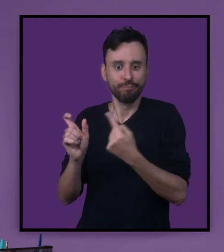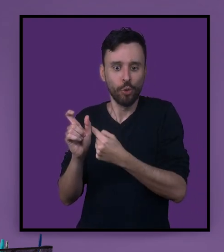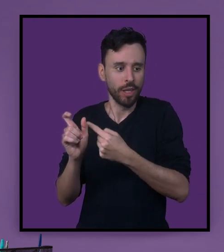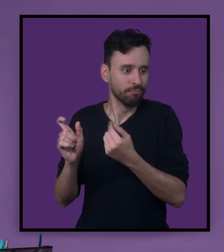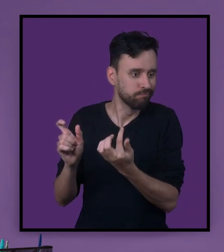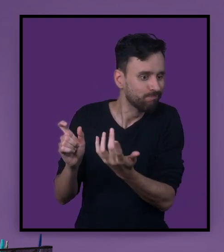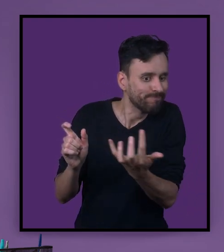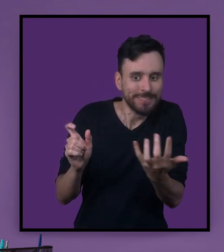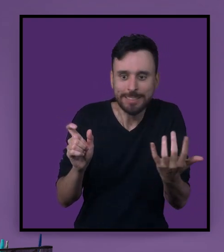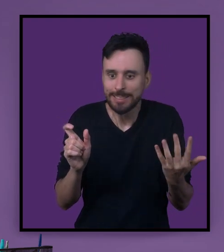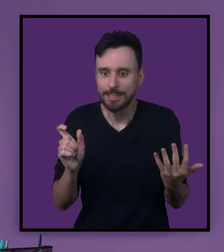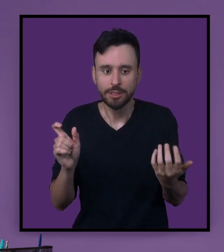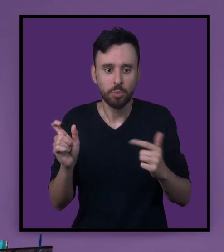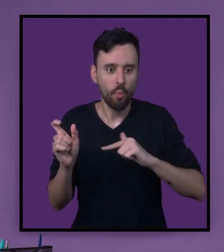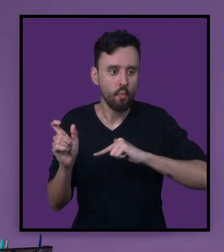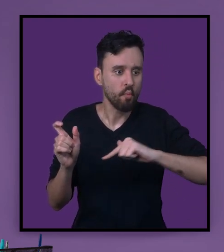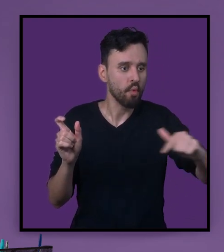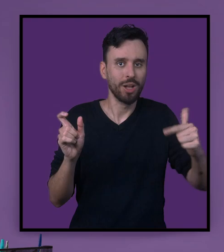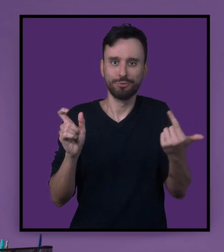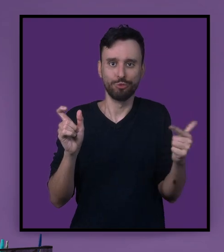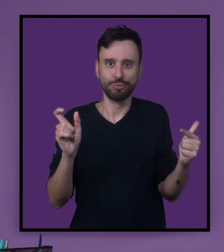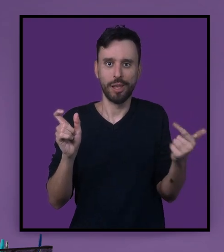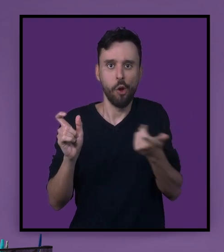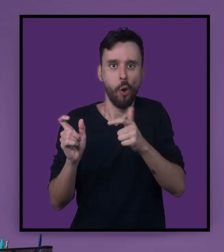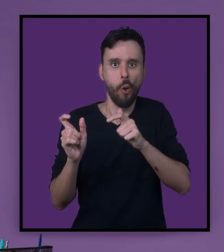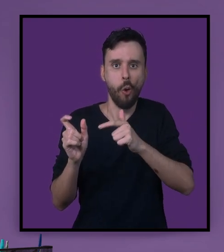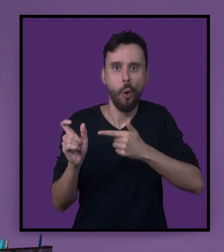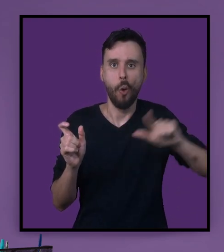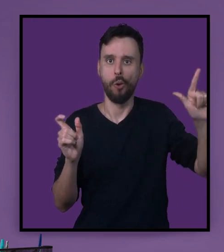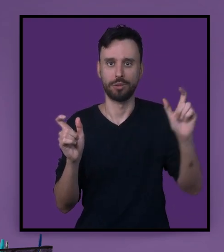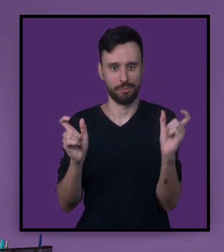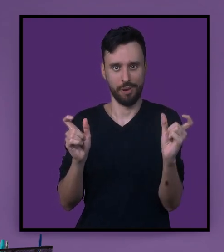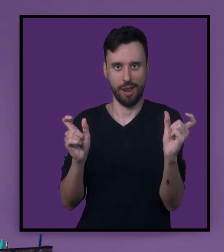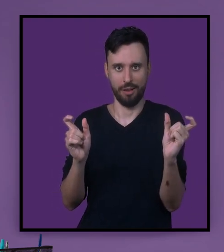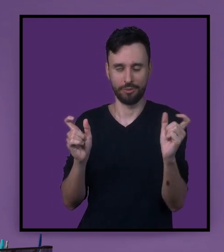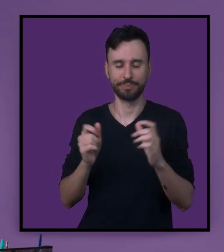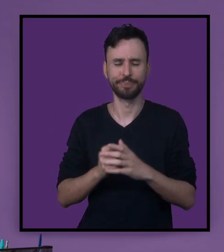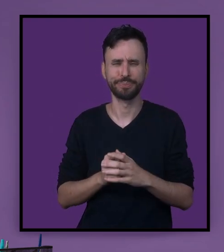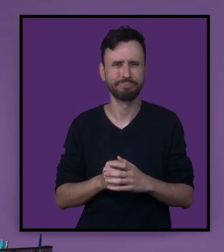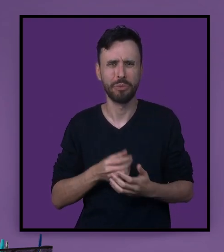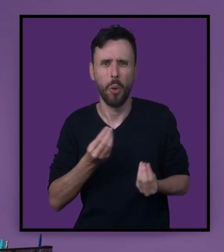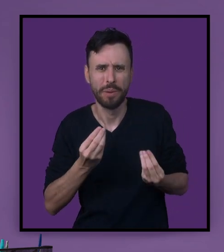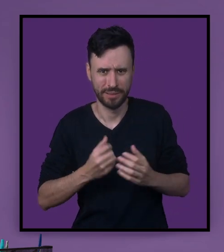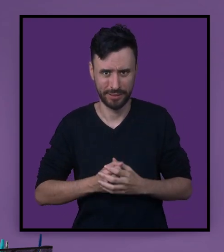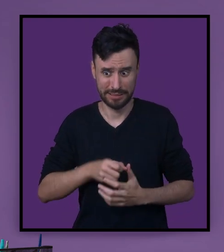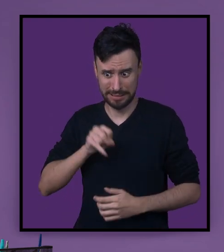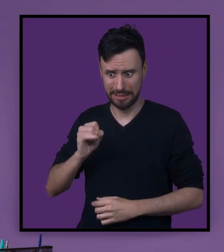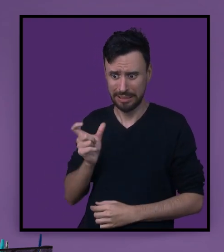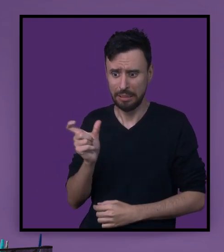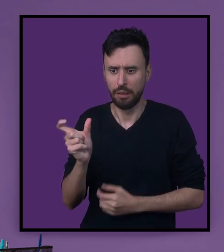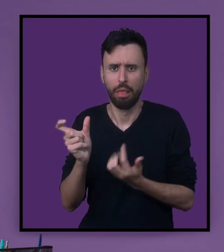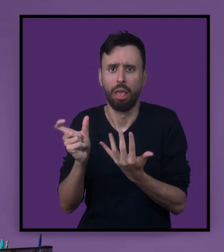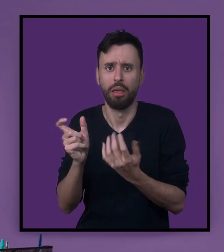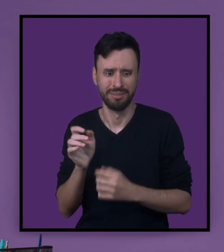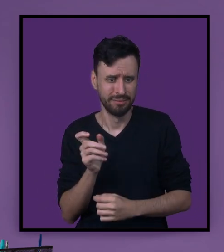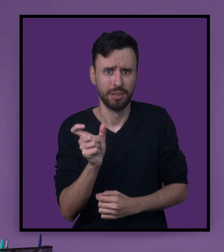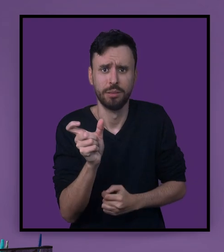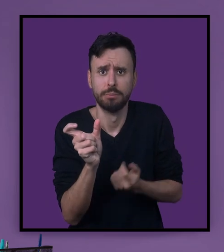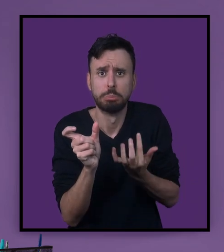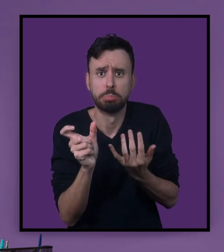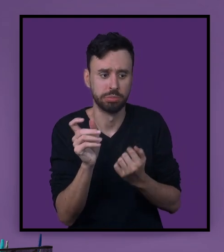por não existir outra mais específica. Ou seja, quando lhe faltar palavras próprias